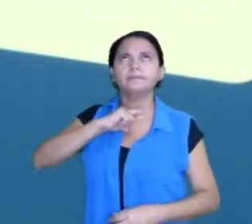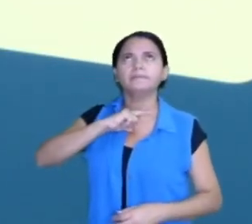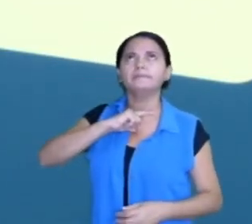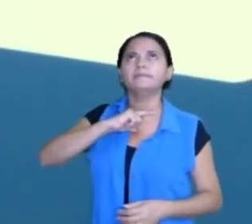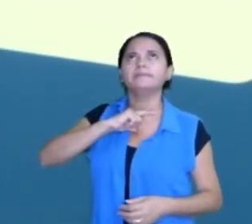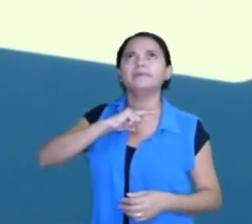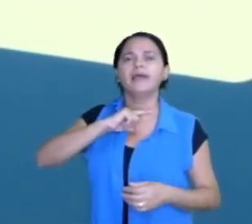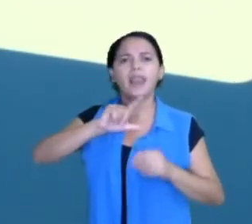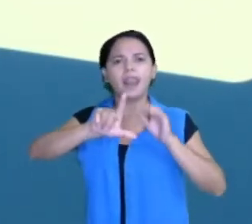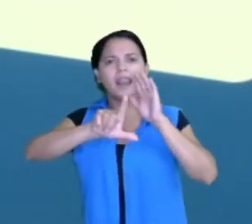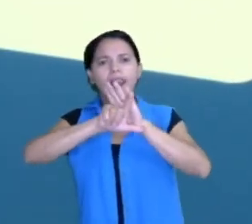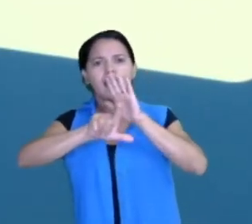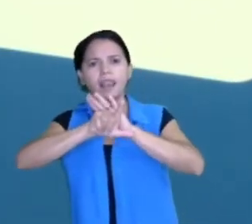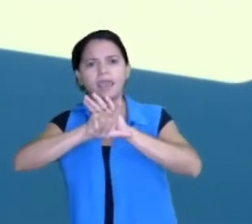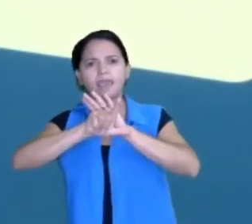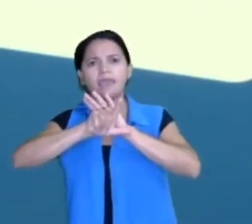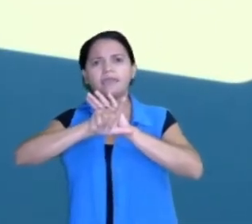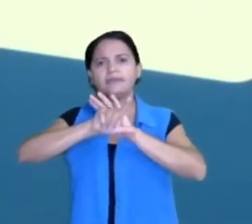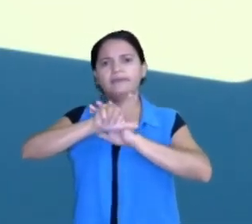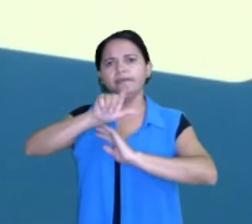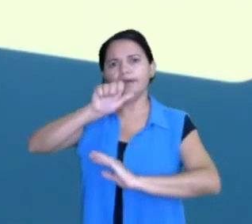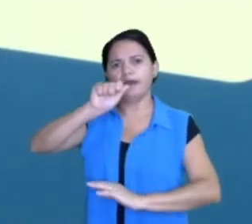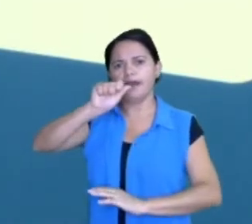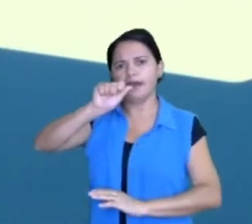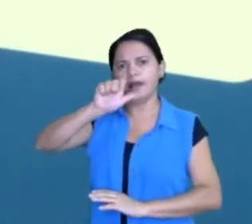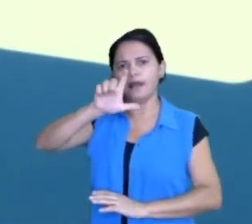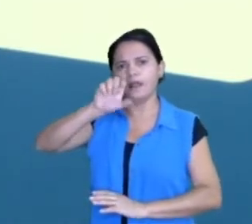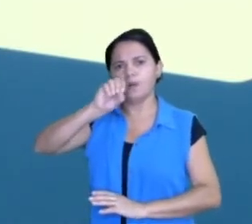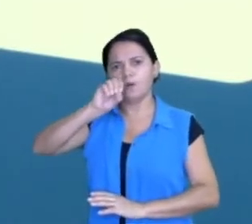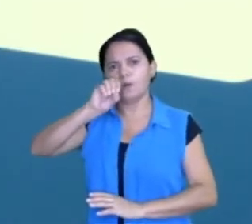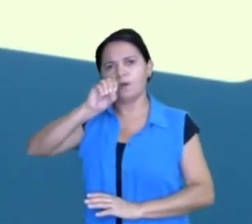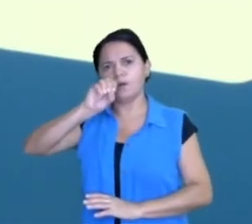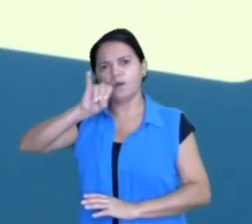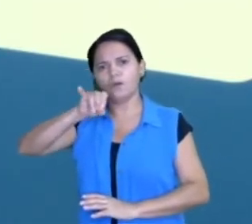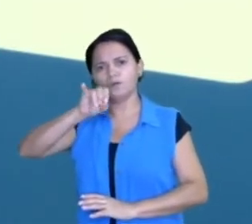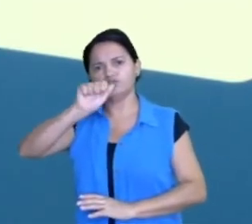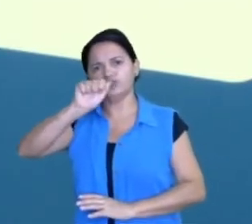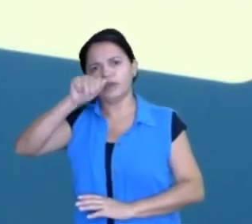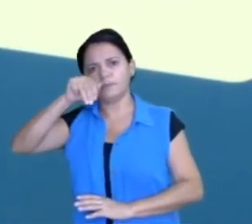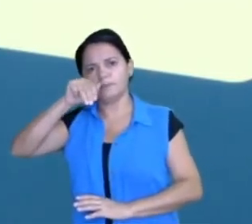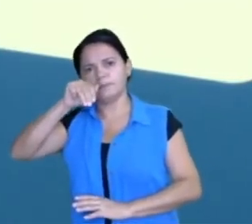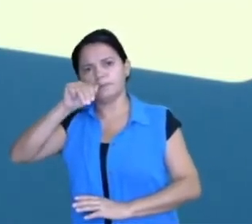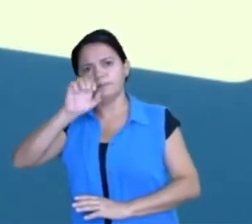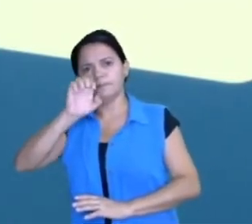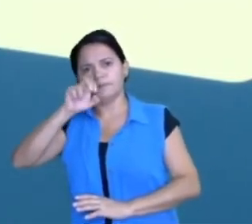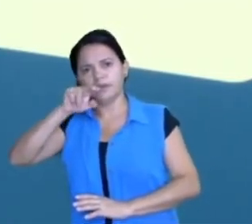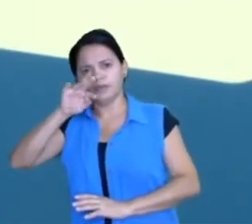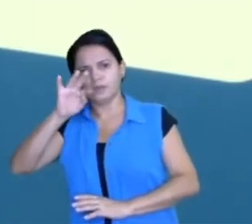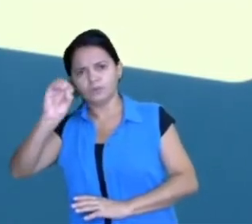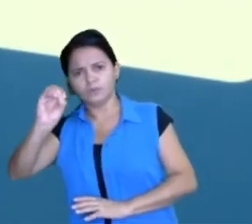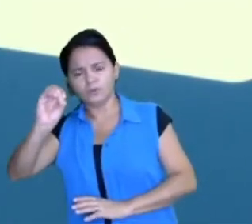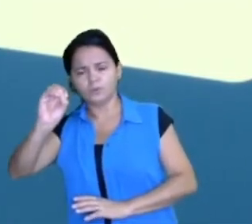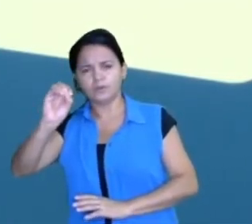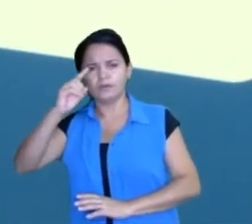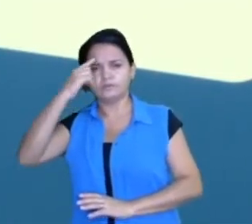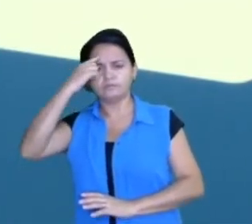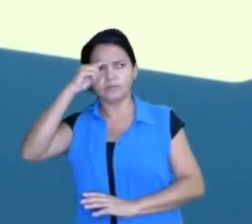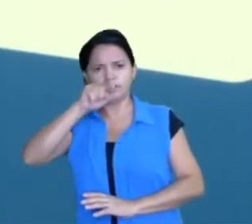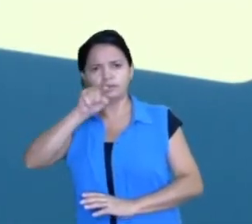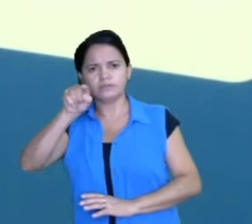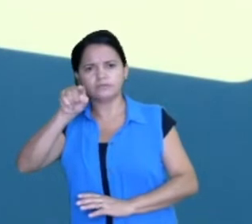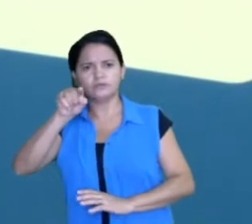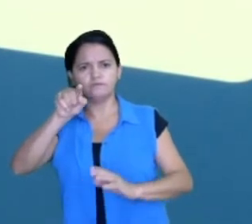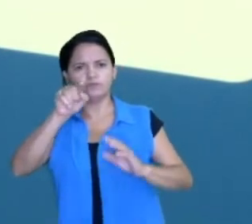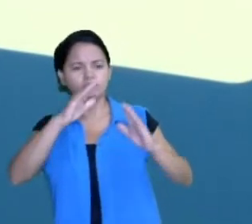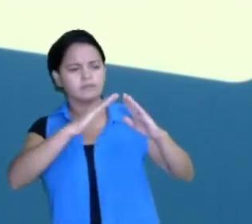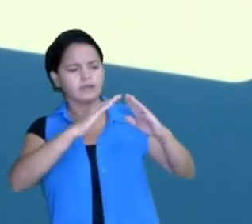Alojamento. Imagine os norte-americanos estarem na sua casa e chega um grupo de soldados ingleses, né,